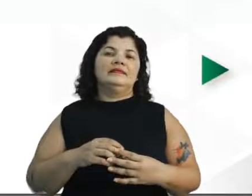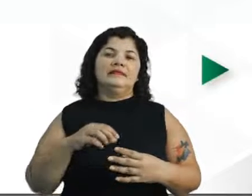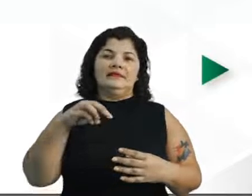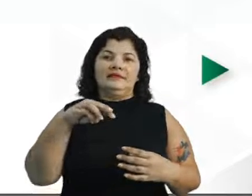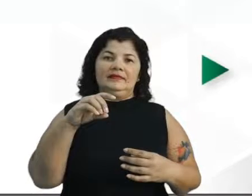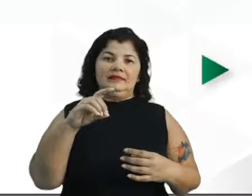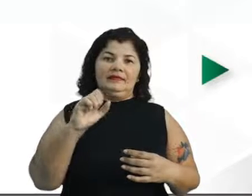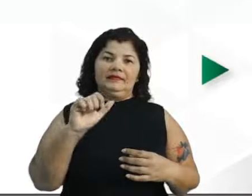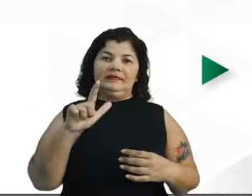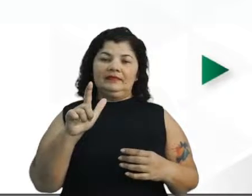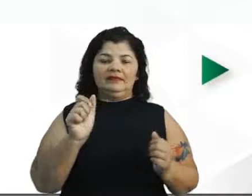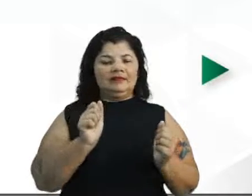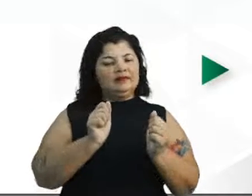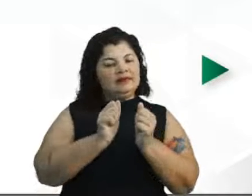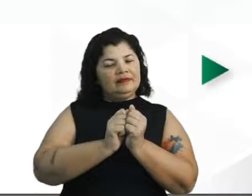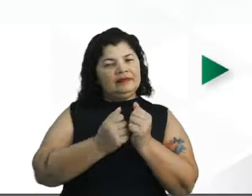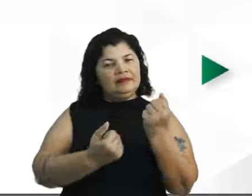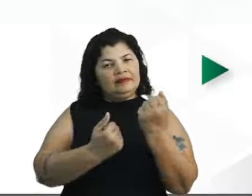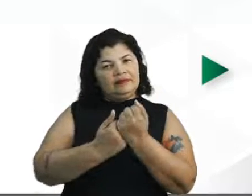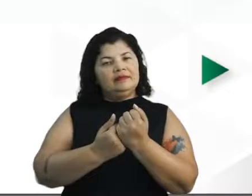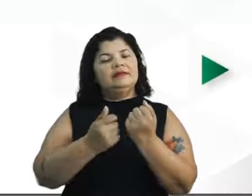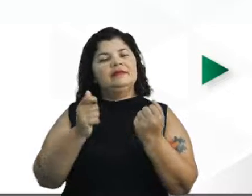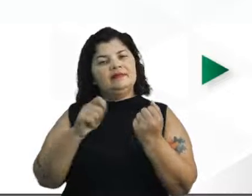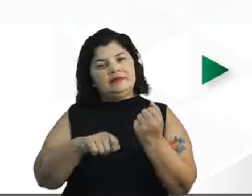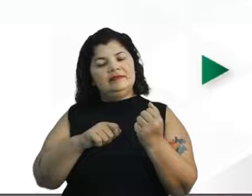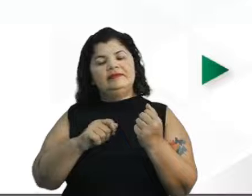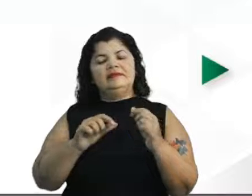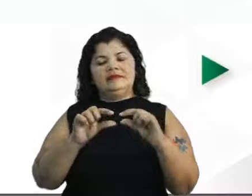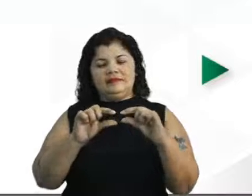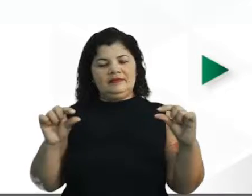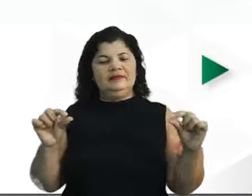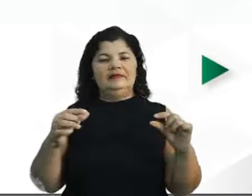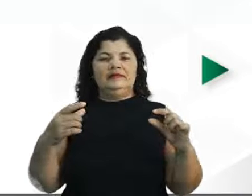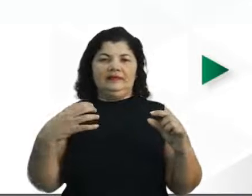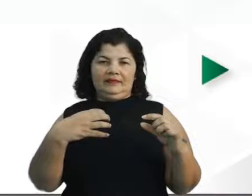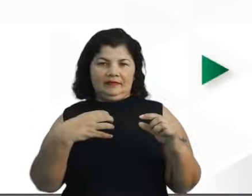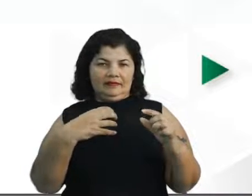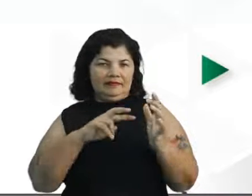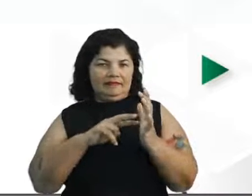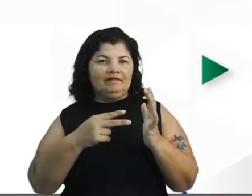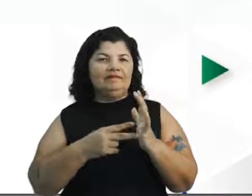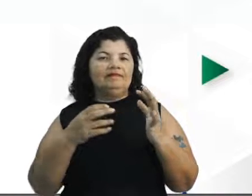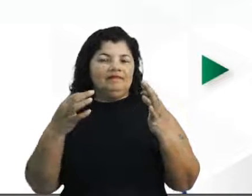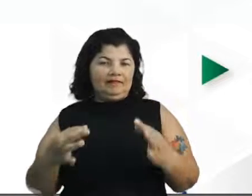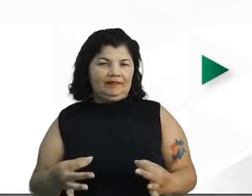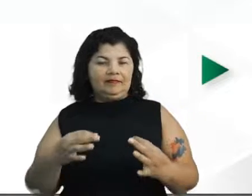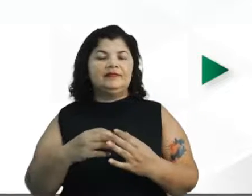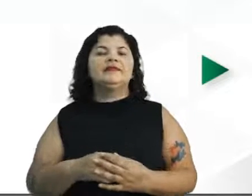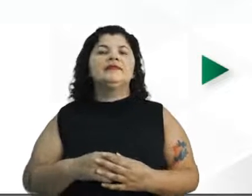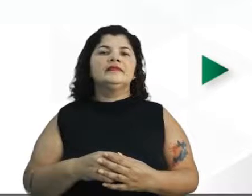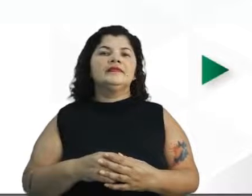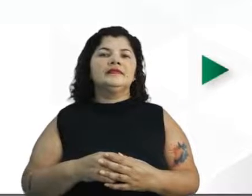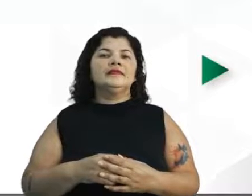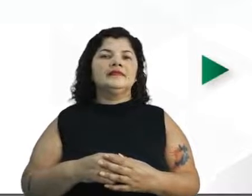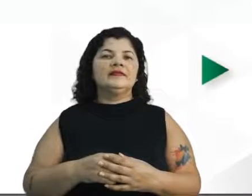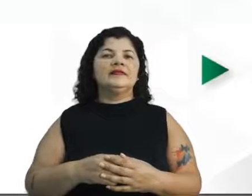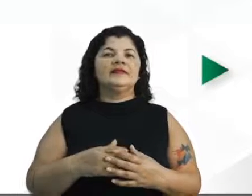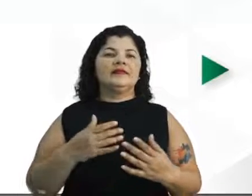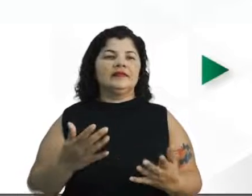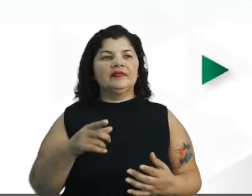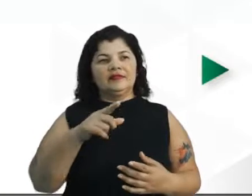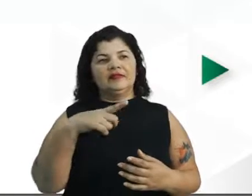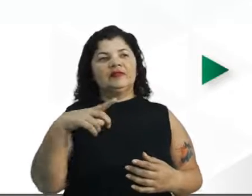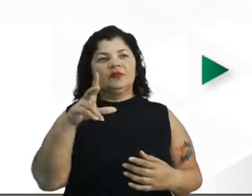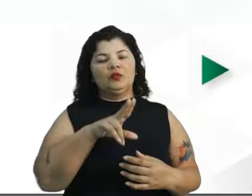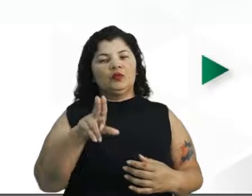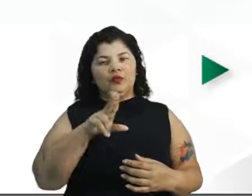junta a ele, ajuda a desenvolver o sentido. Então, eles são utilizados, como tem aí no